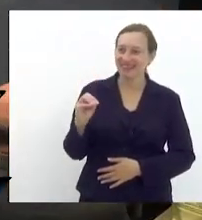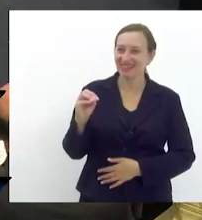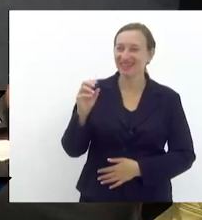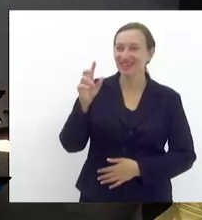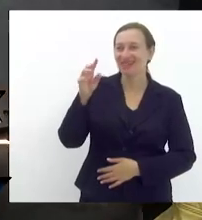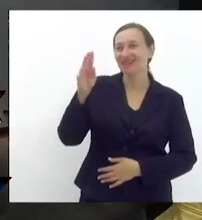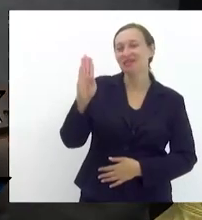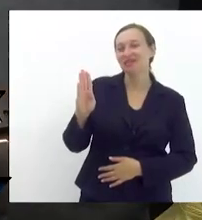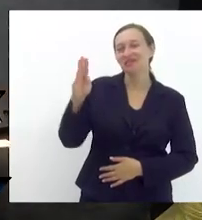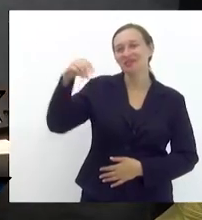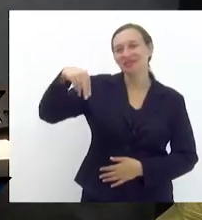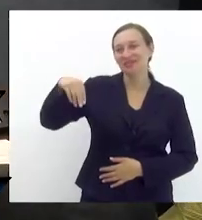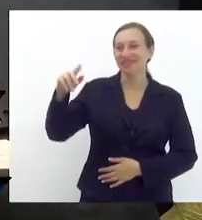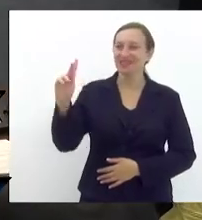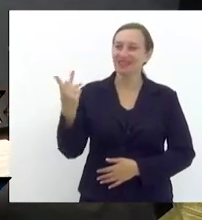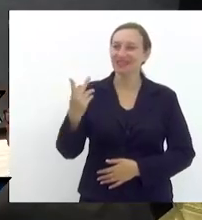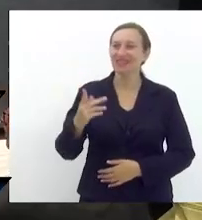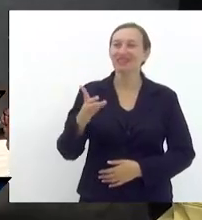deputada